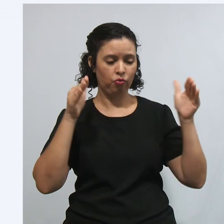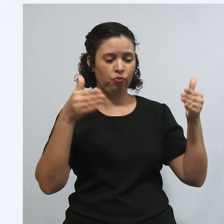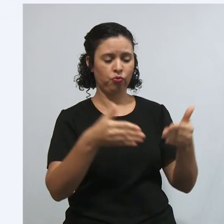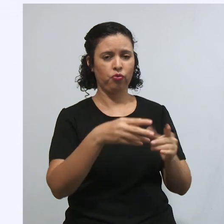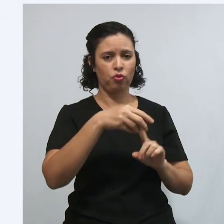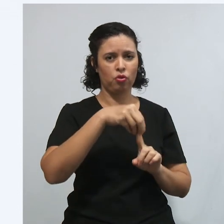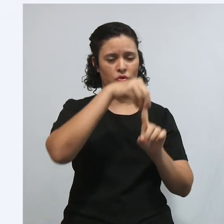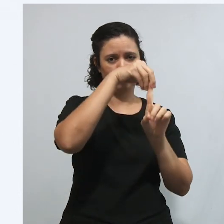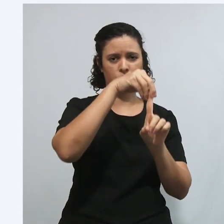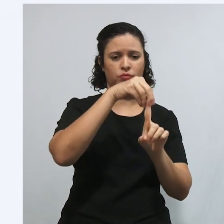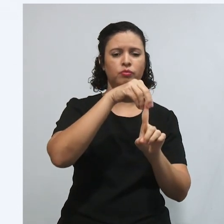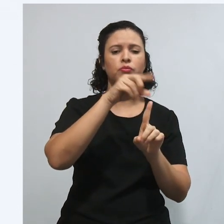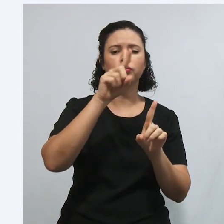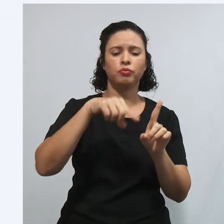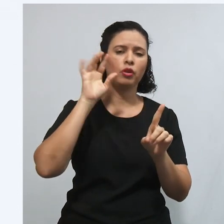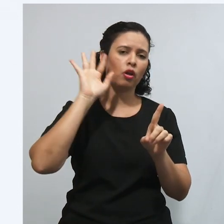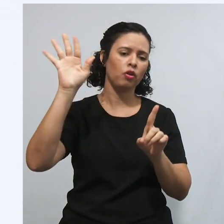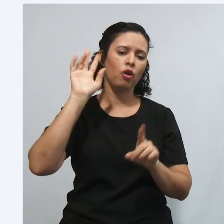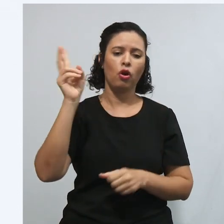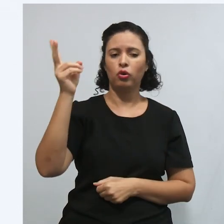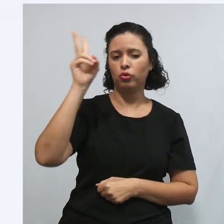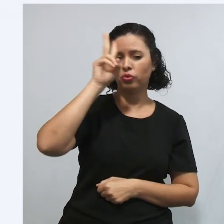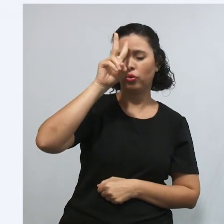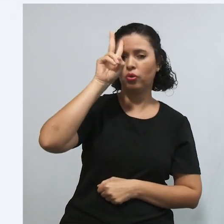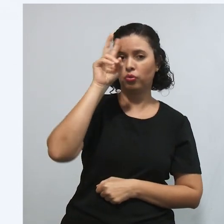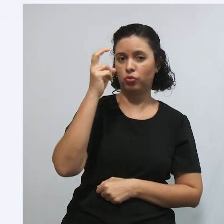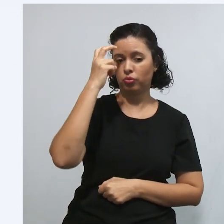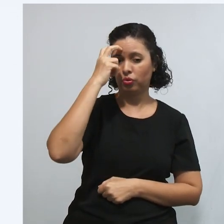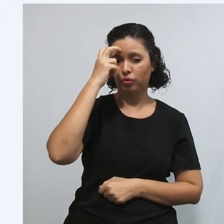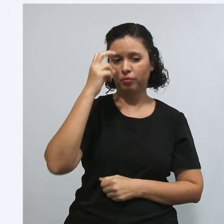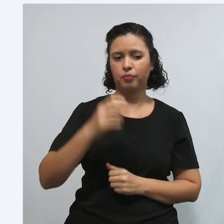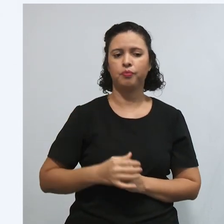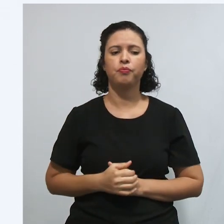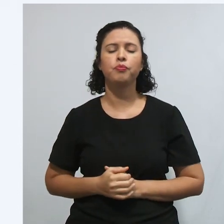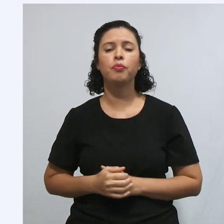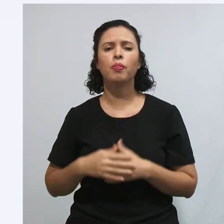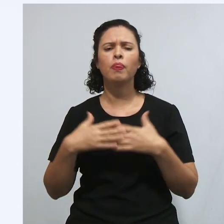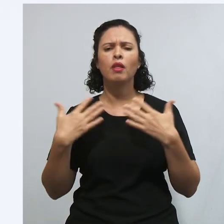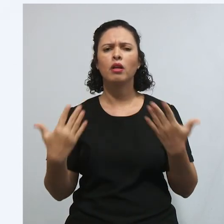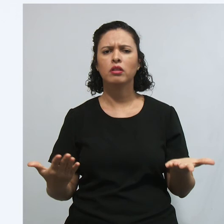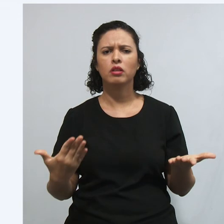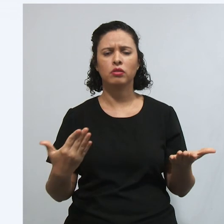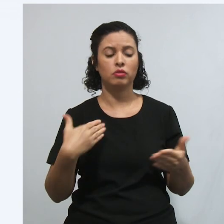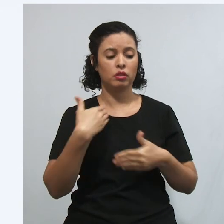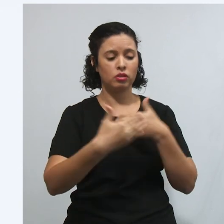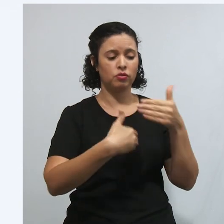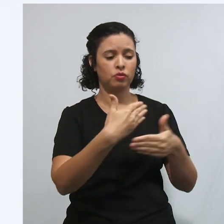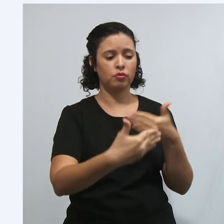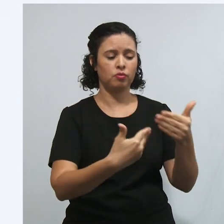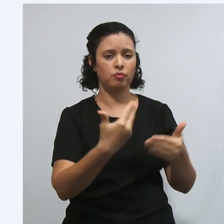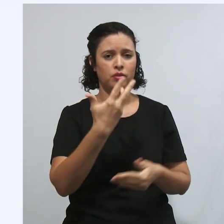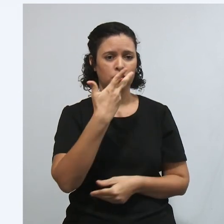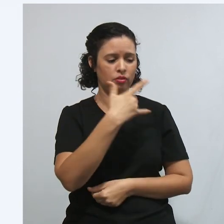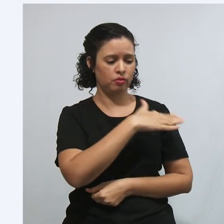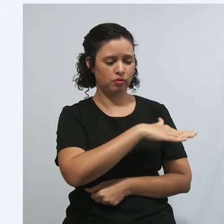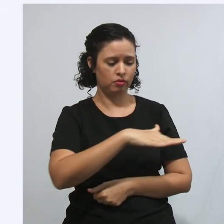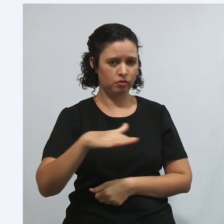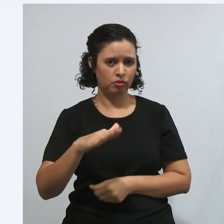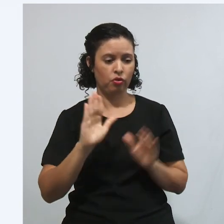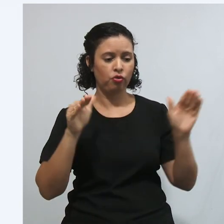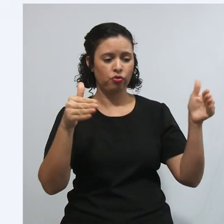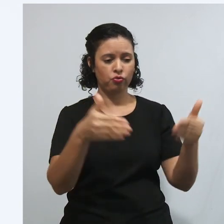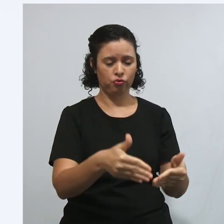teoria histórico-cultural? Assim, entender o que seja o desenvolvimento infantil na perspectiva da